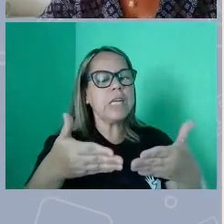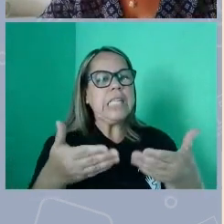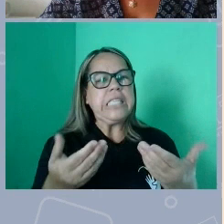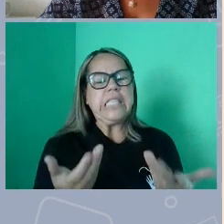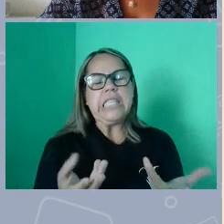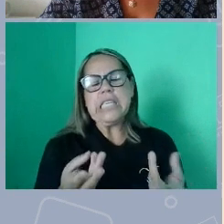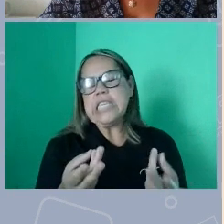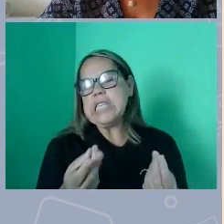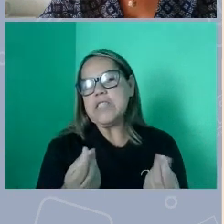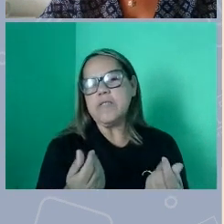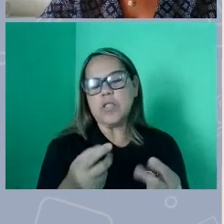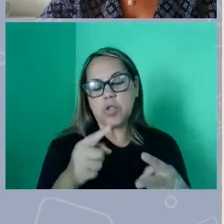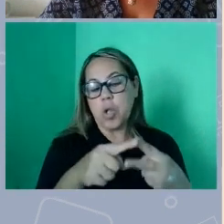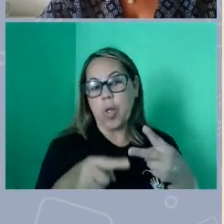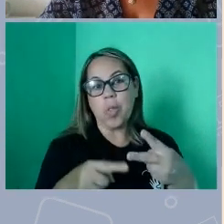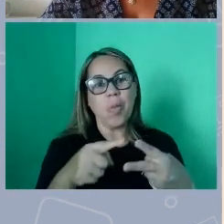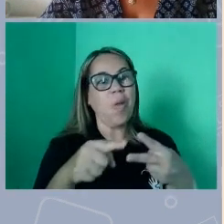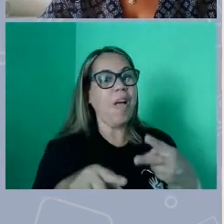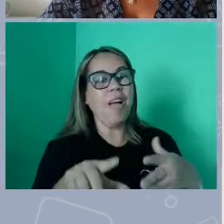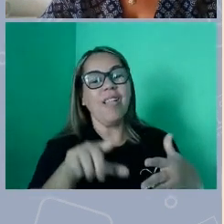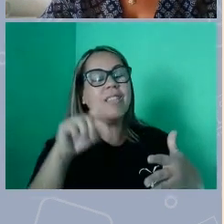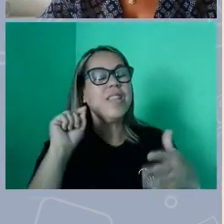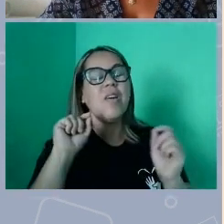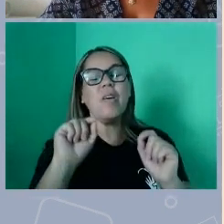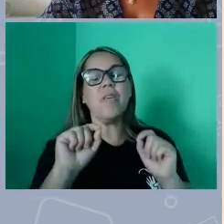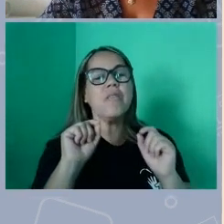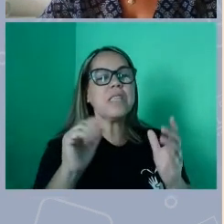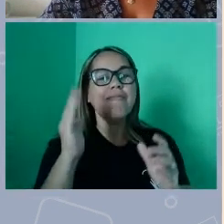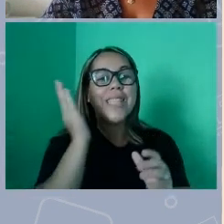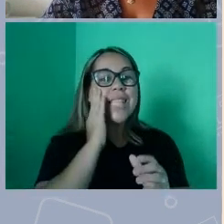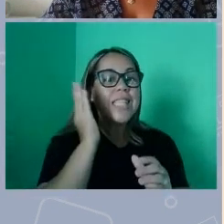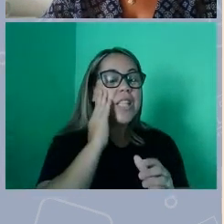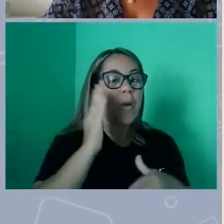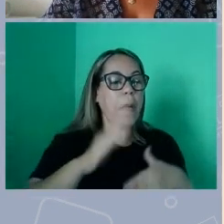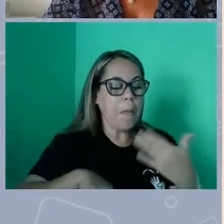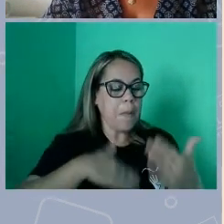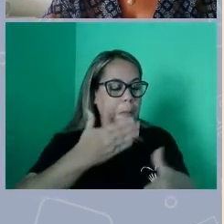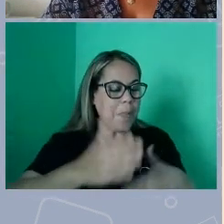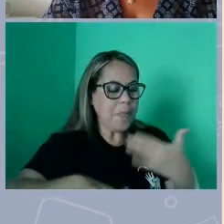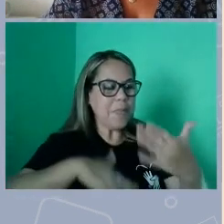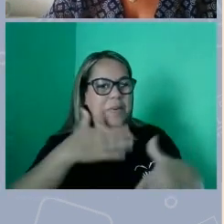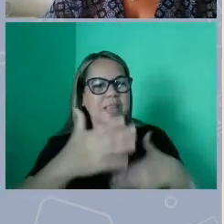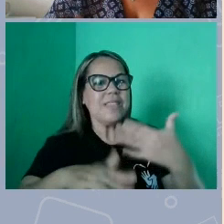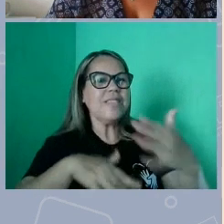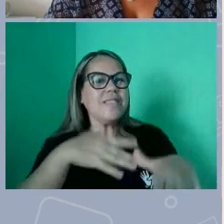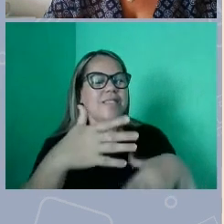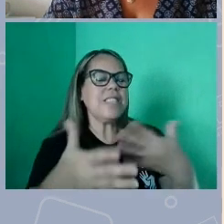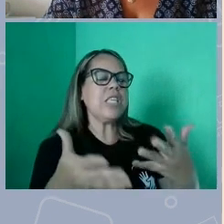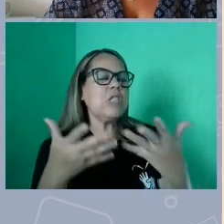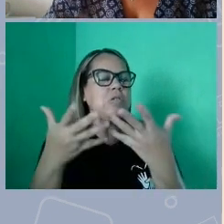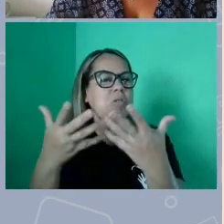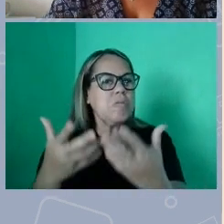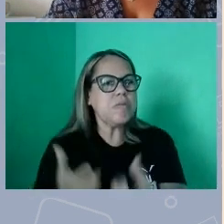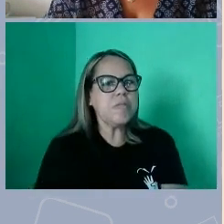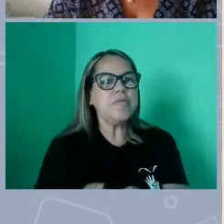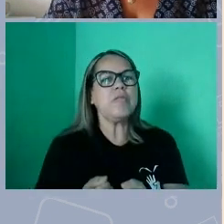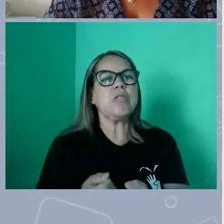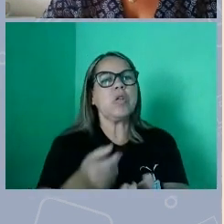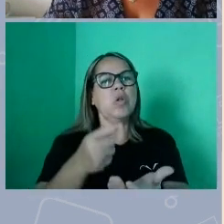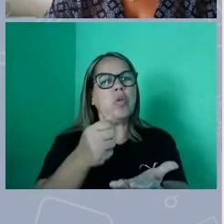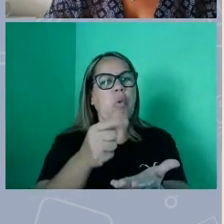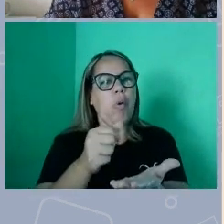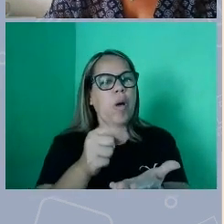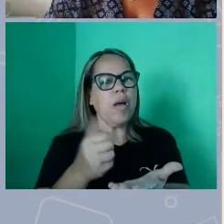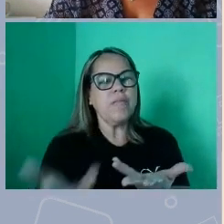alternativas é exatamente entender o processo de apropriação do capital dos